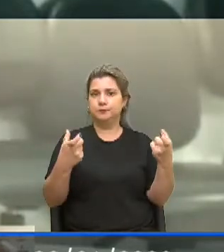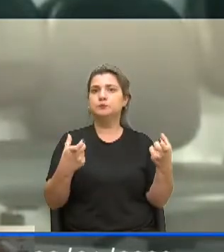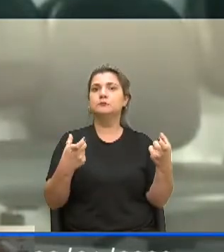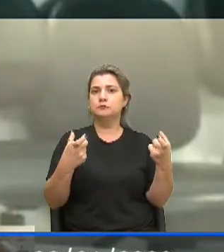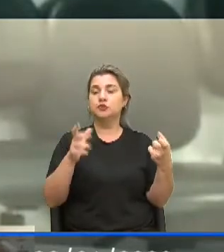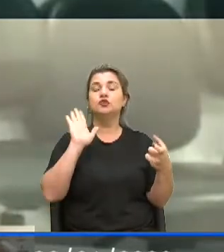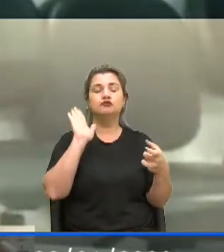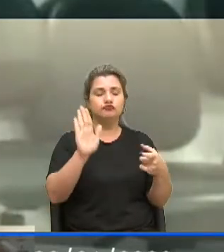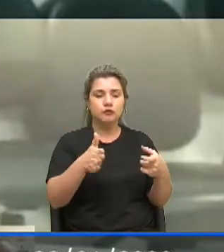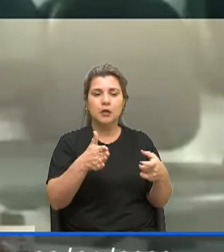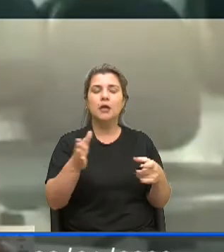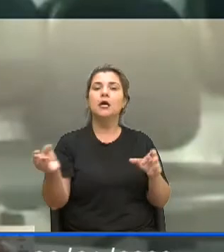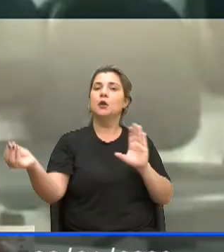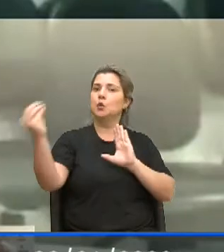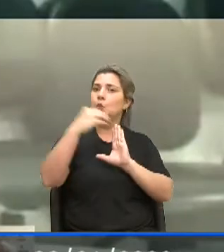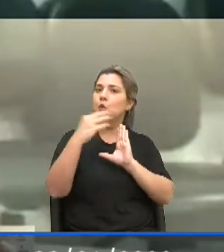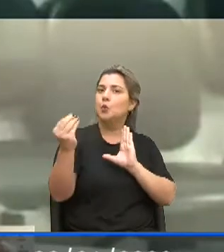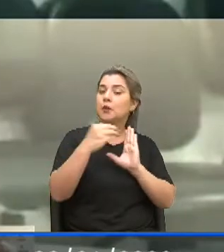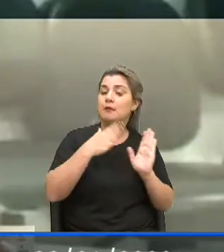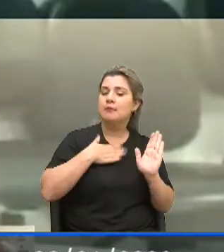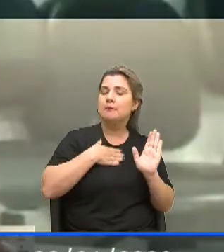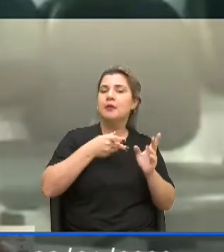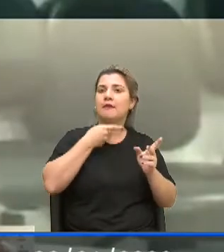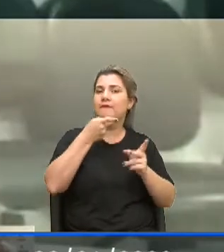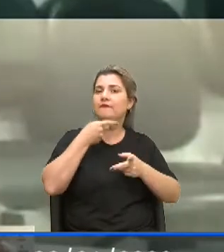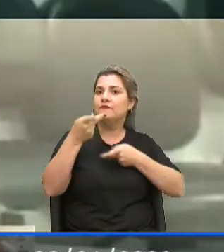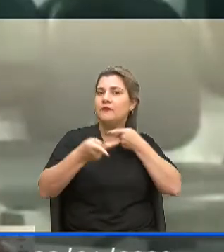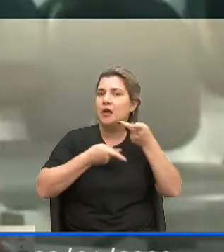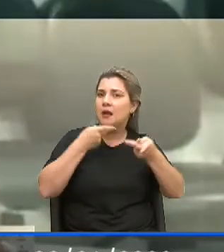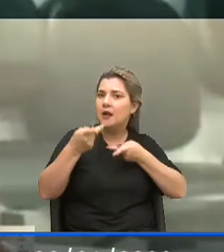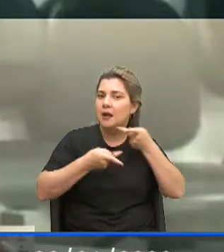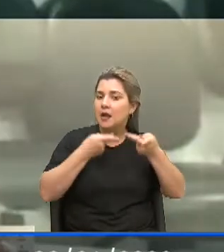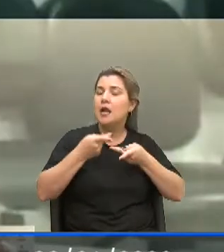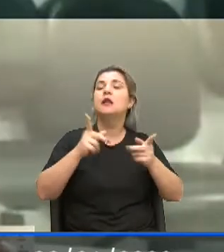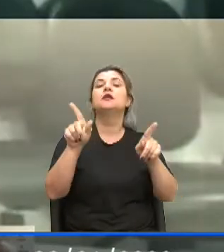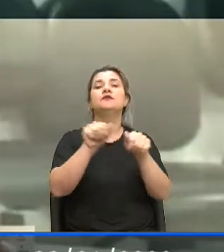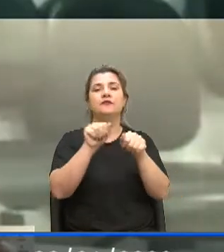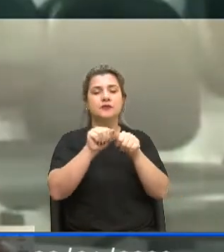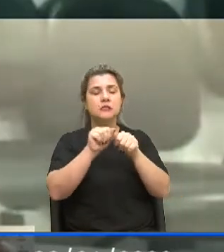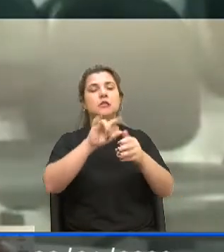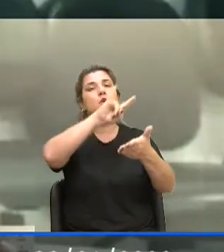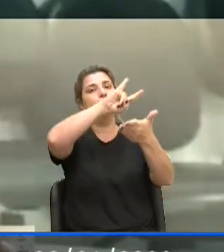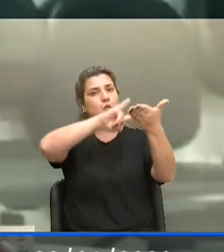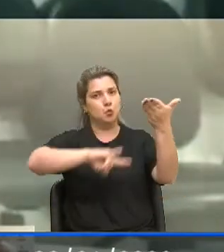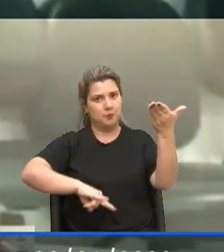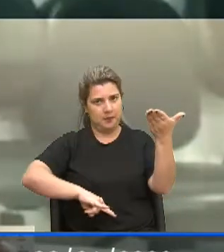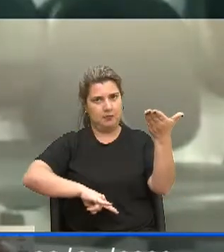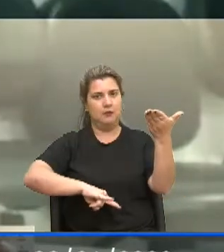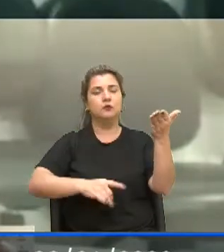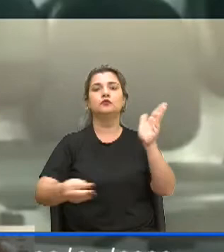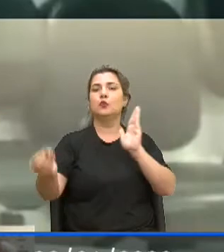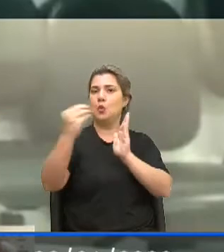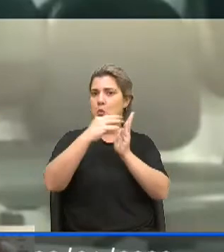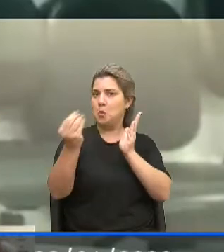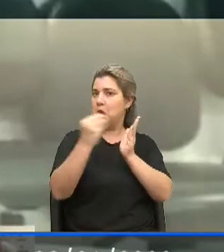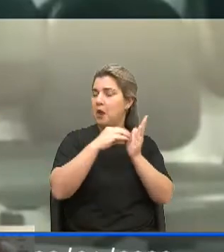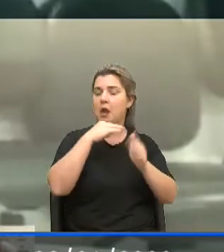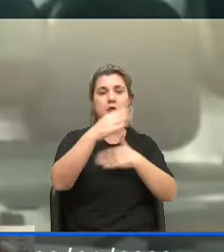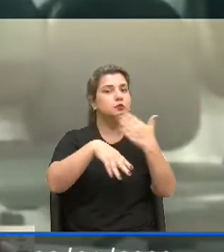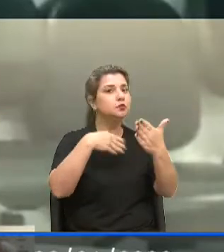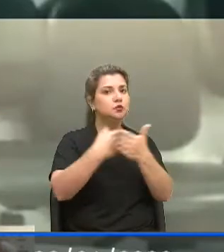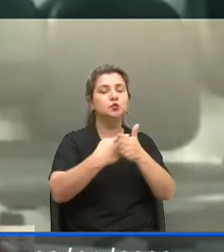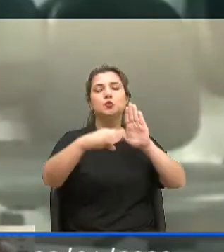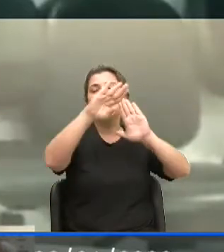fala de que vai ser feito um documento onde colocar essas avaliações, esses dados epidemiológicos, balizando, então,